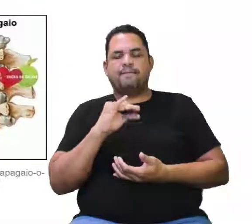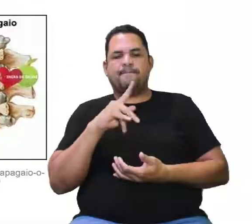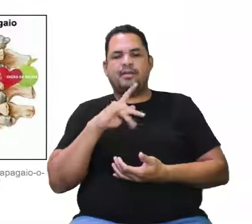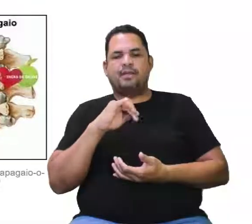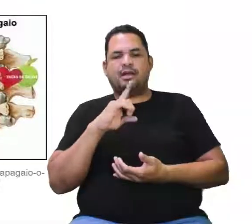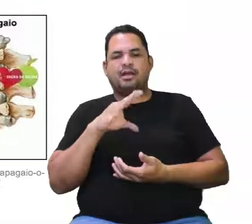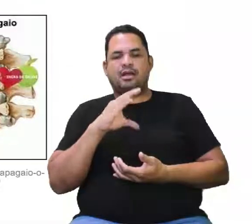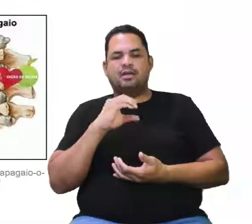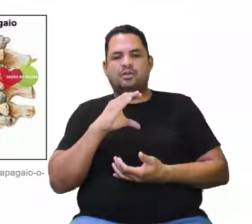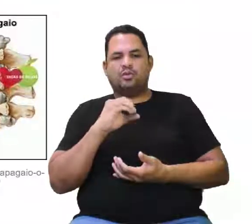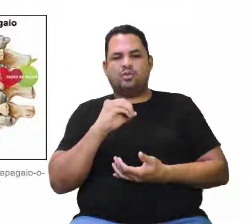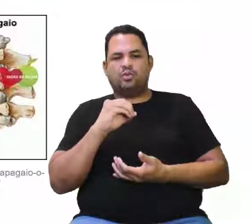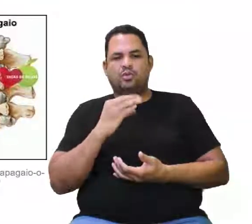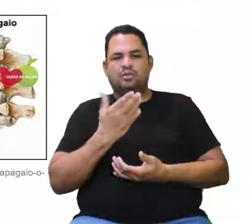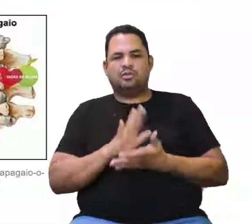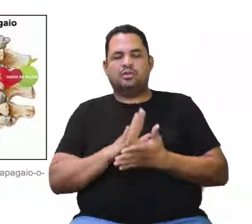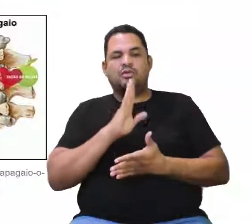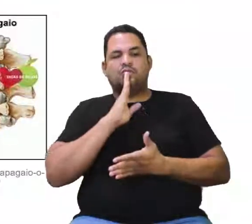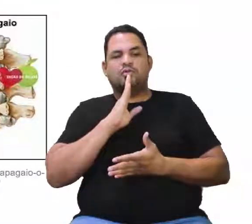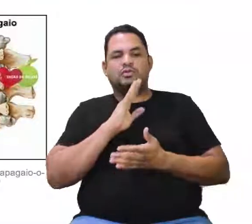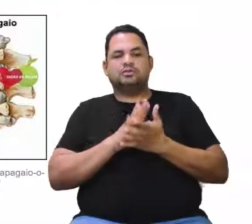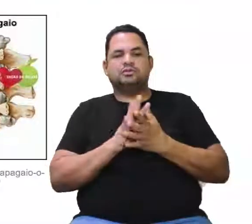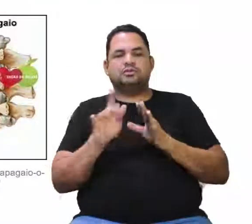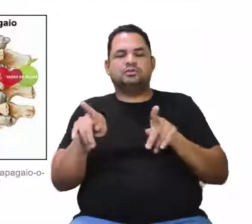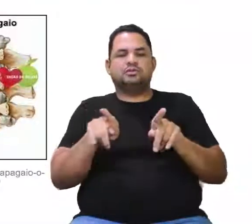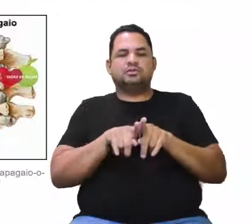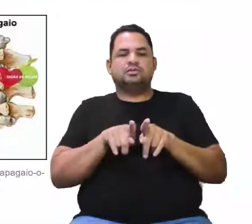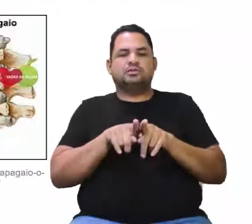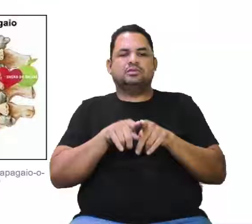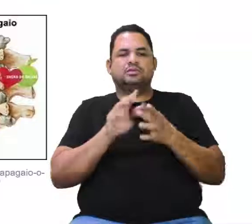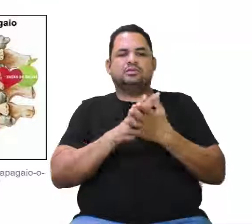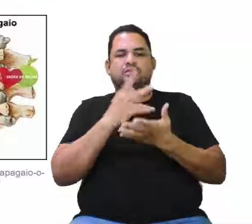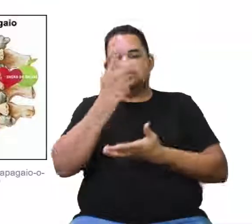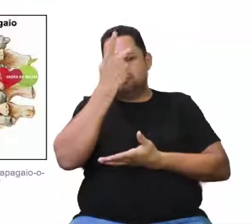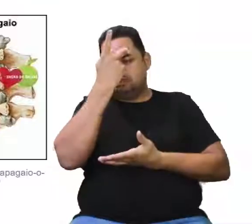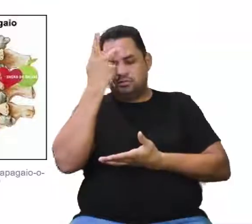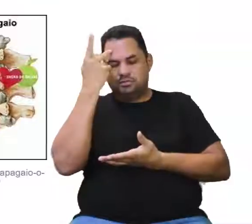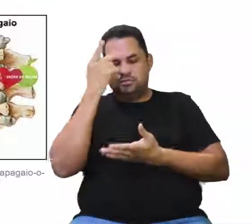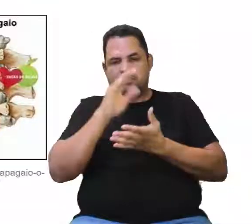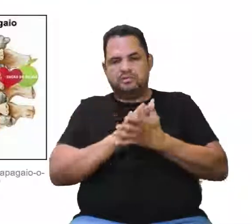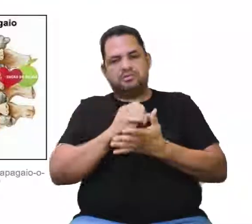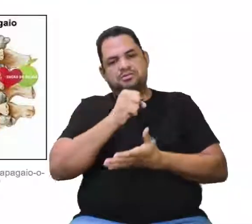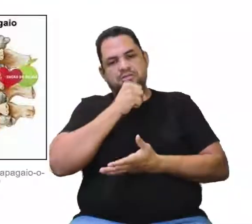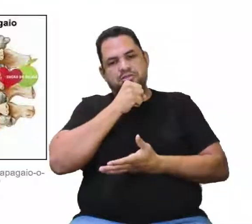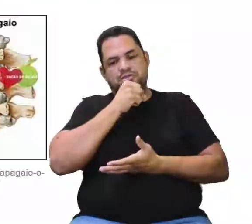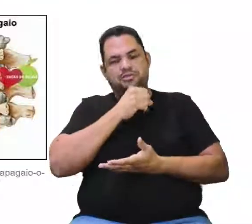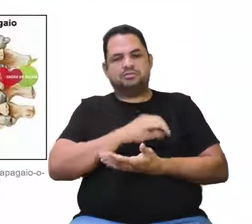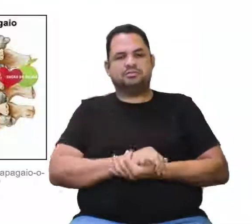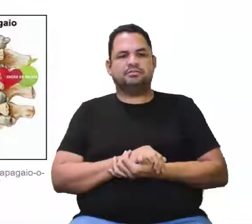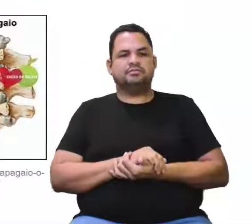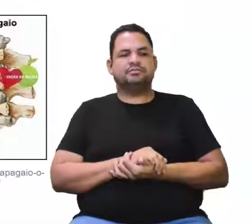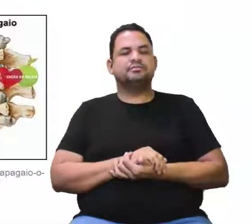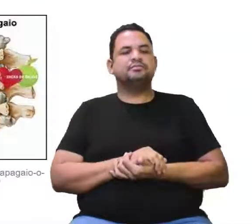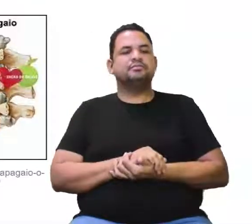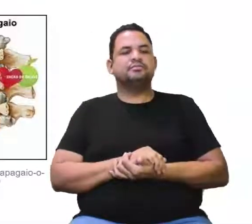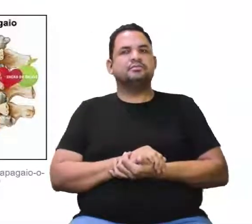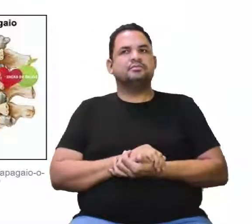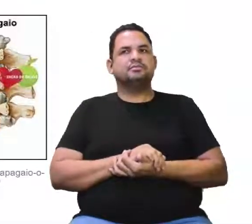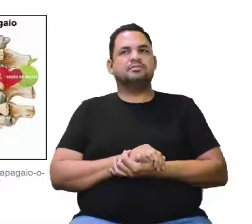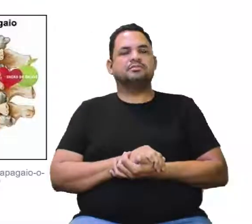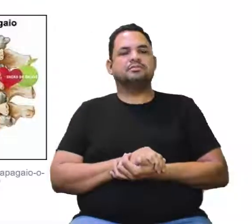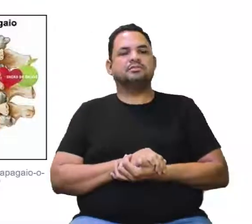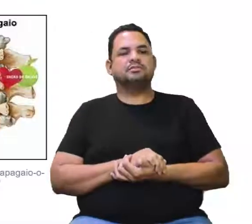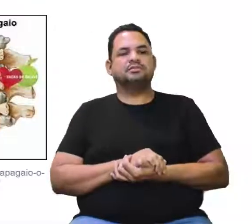bem conhecido, né, professora? Muito conhecido, principalmente pelas pessoas com um pouco mais de idade. Então, o bico de